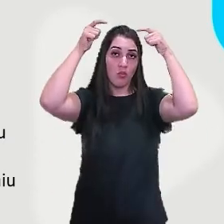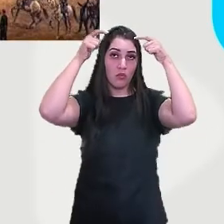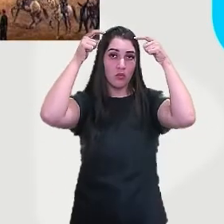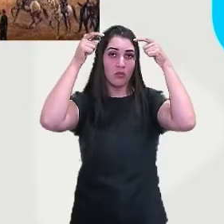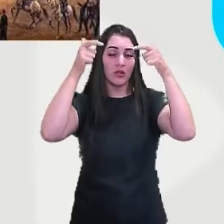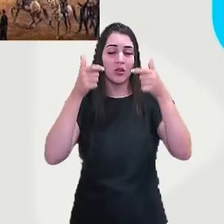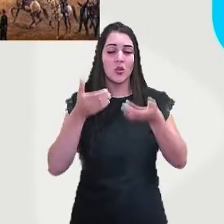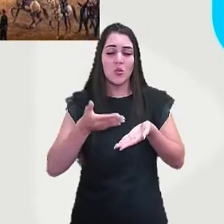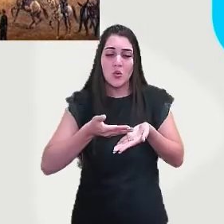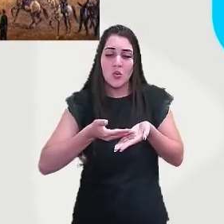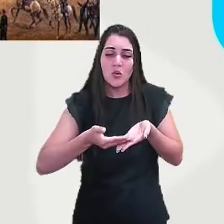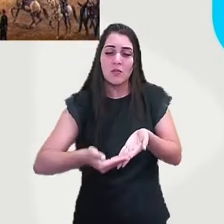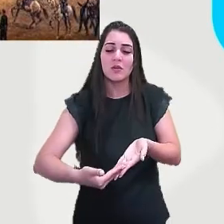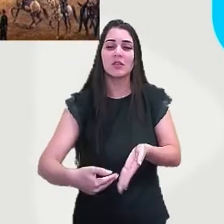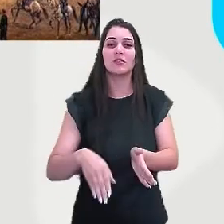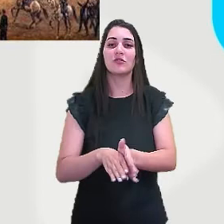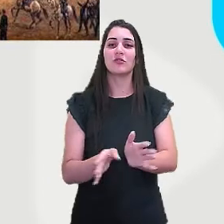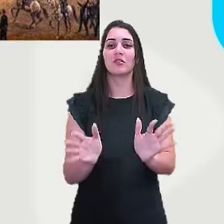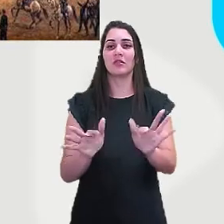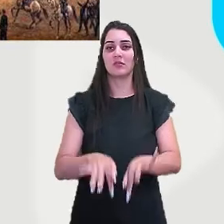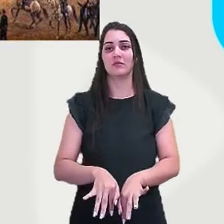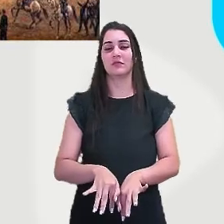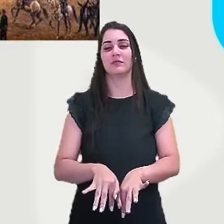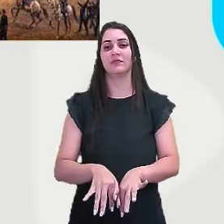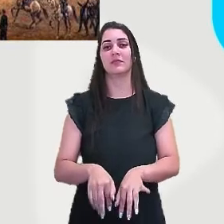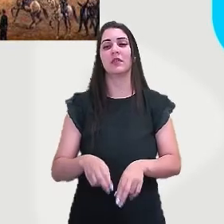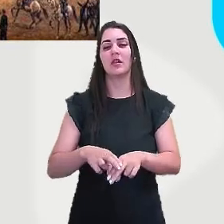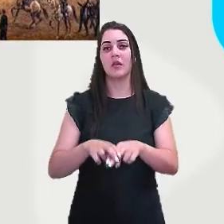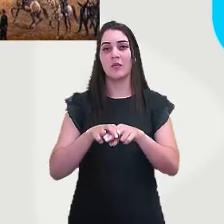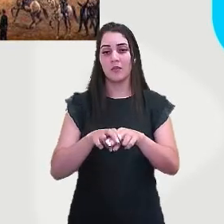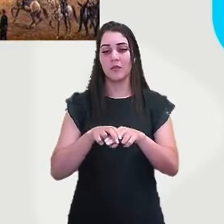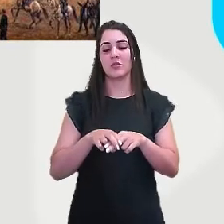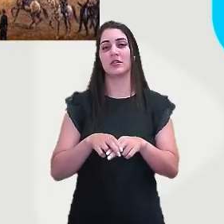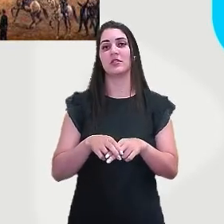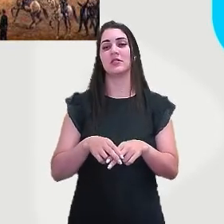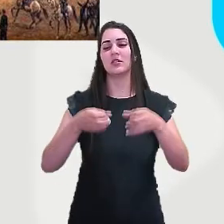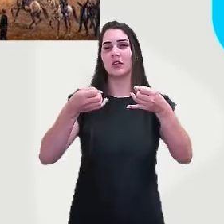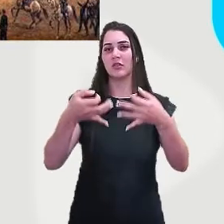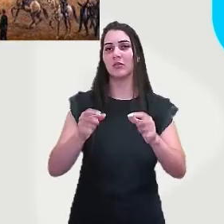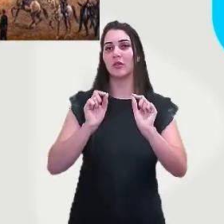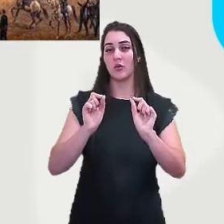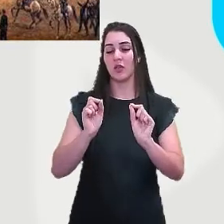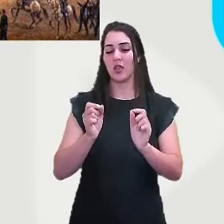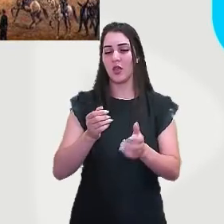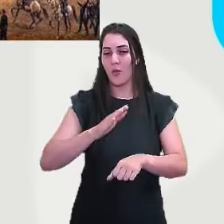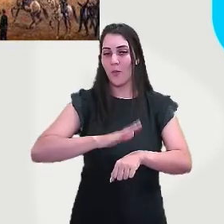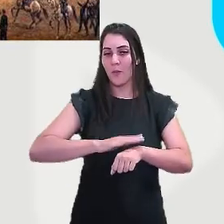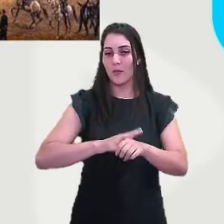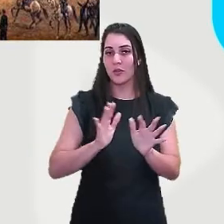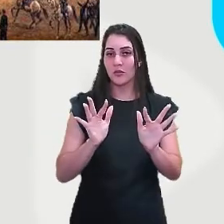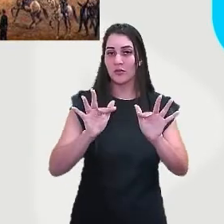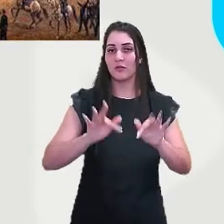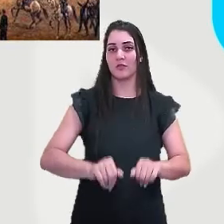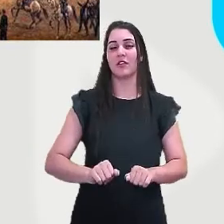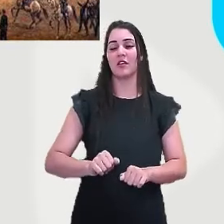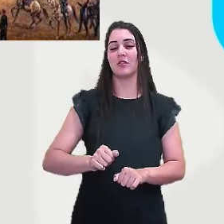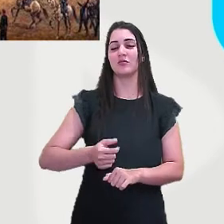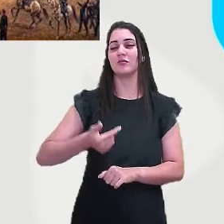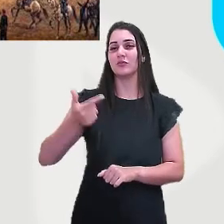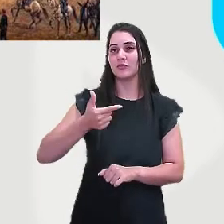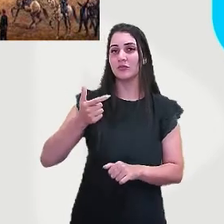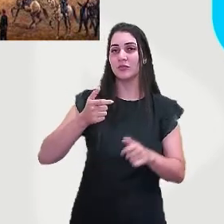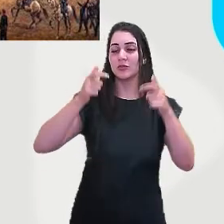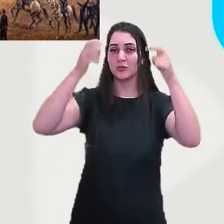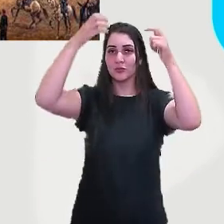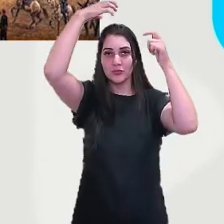para o fim. Por isso que a gente diz que a fase final do Segundo Império, ou a crise, era já quando